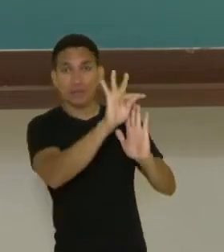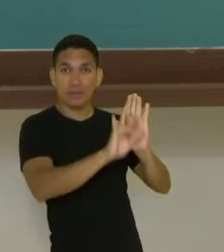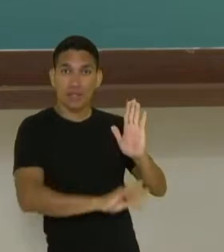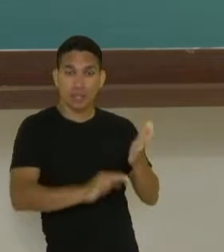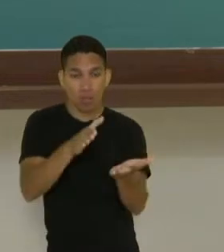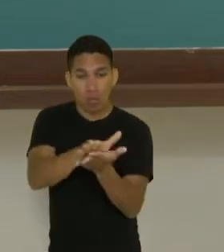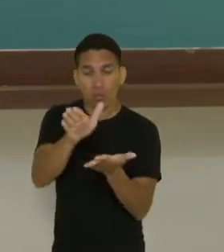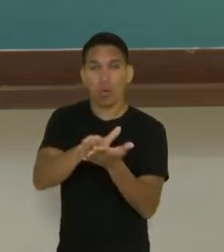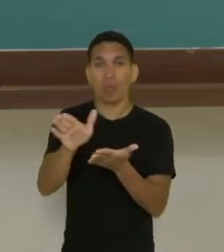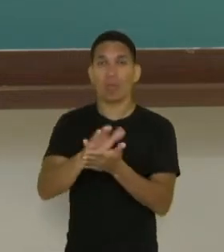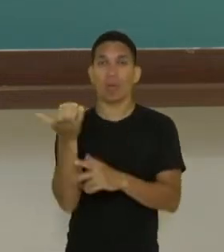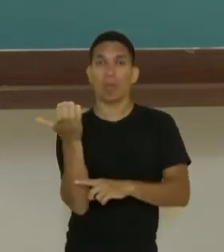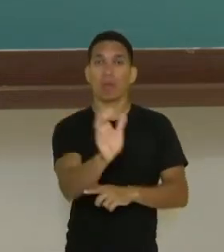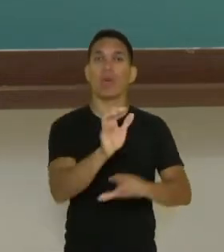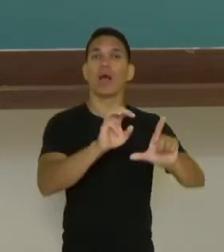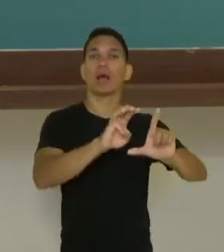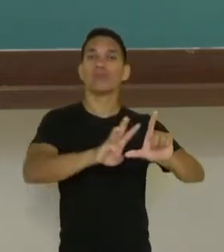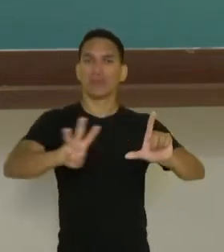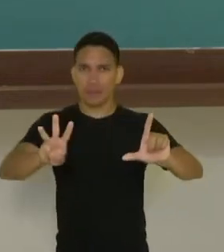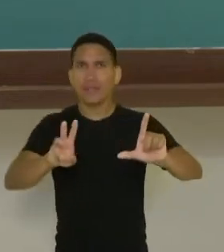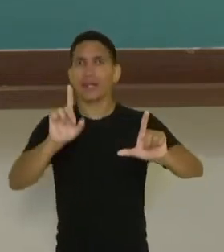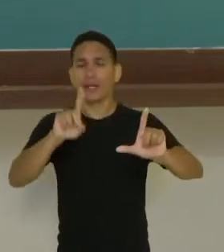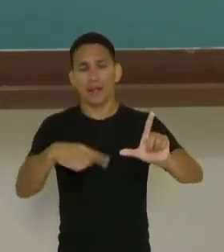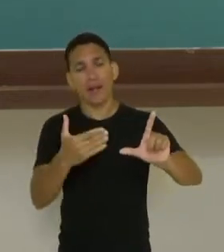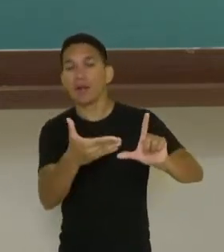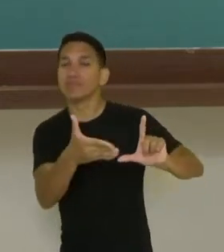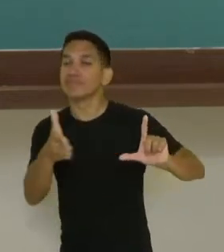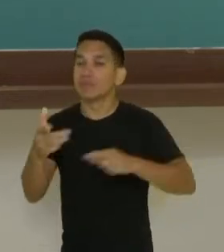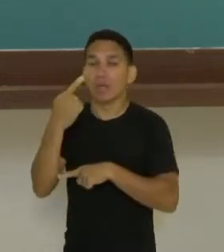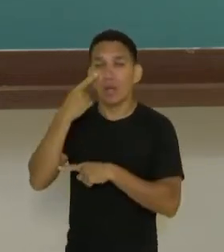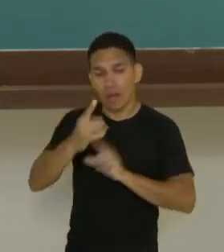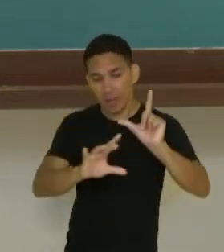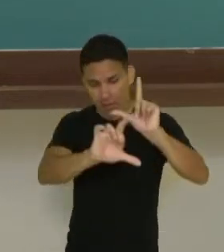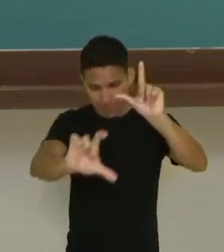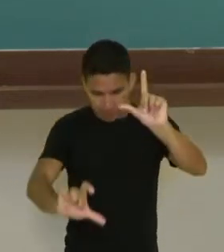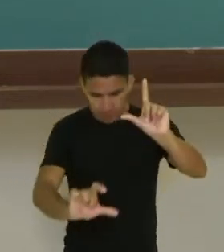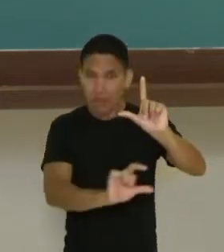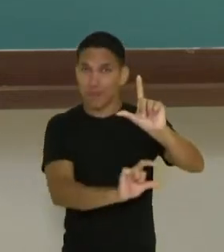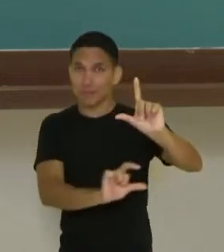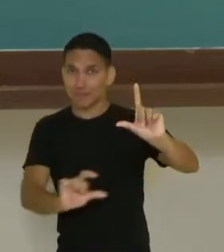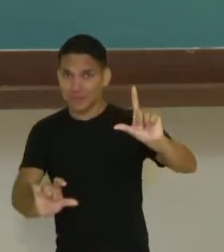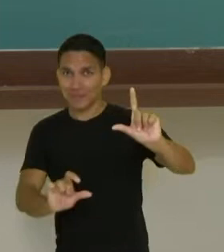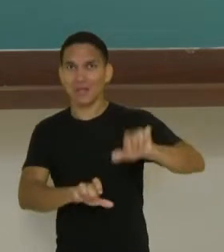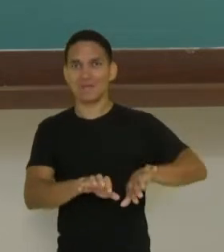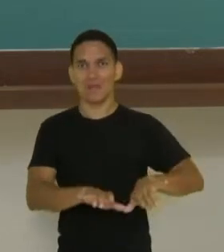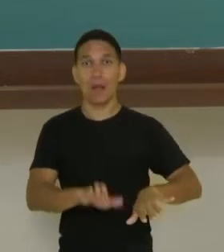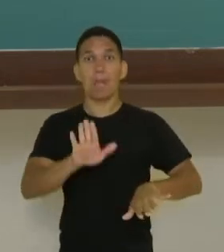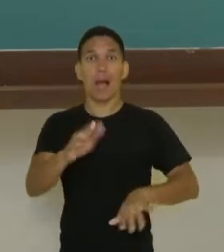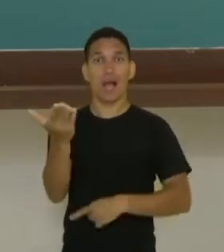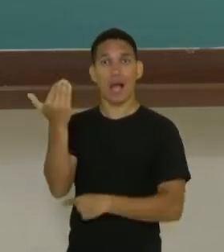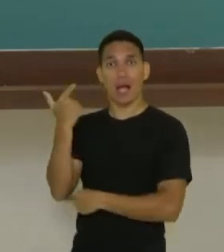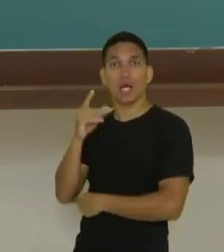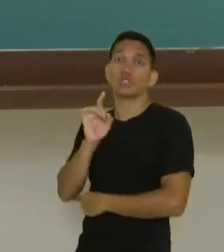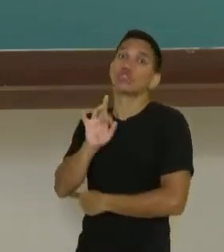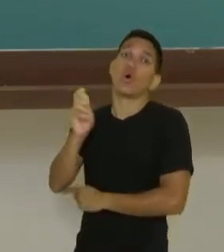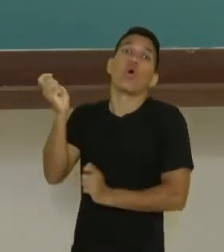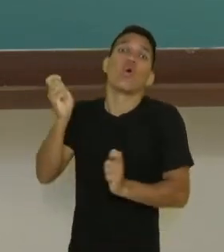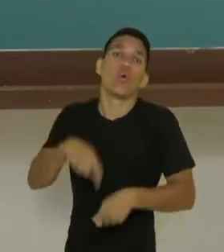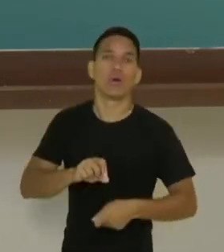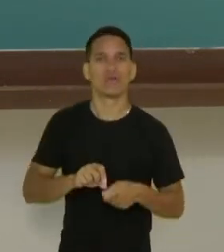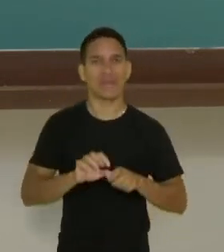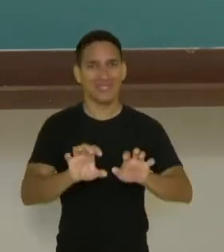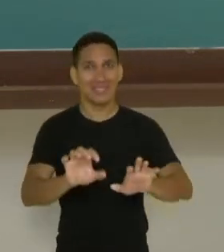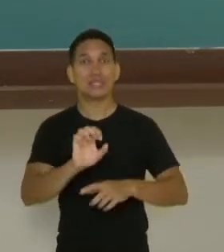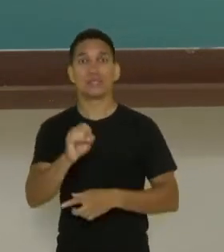publicados na internet abram espaço para comentários embaixo, mas antigamente isso só poderia ser feito através